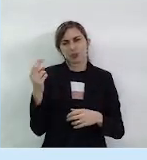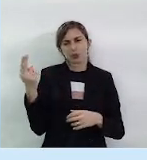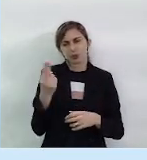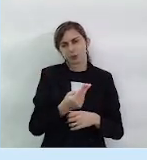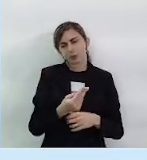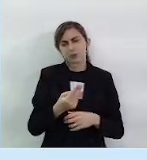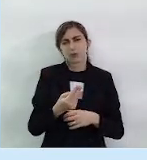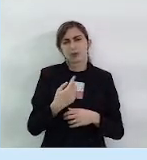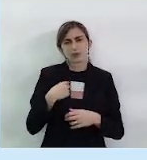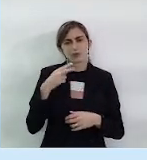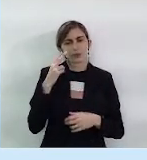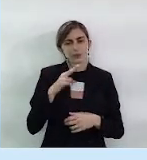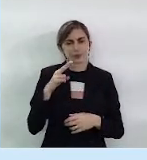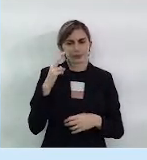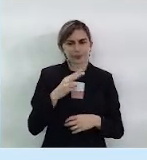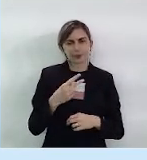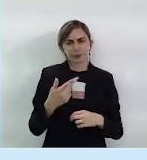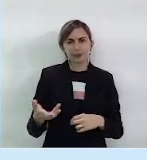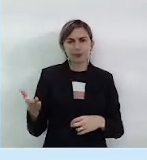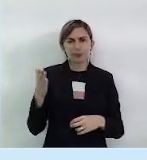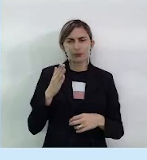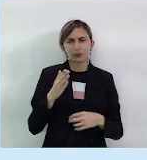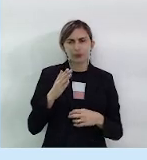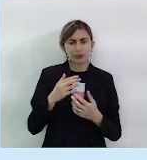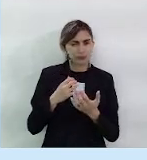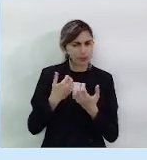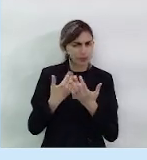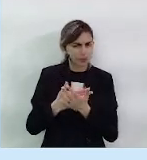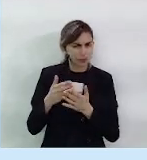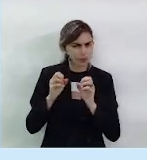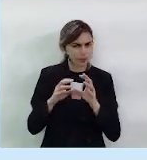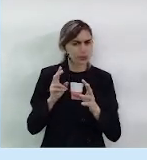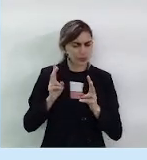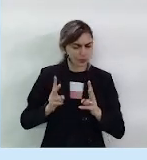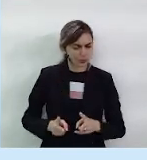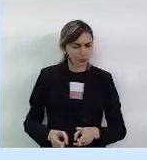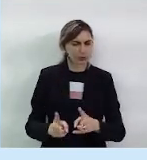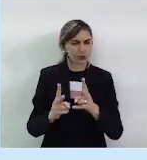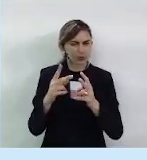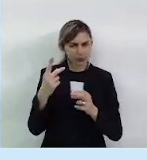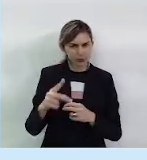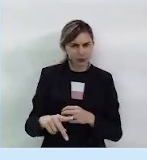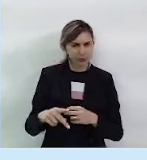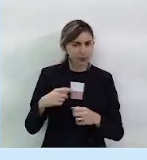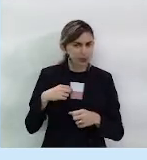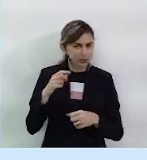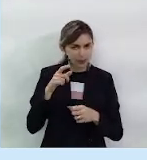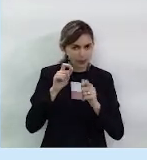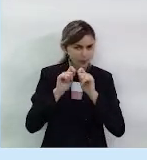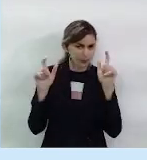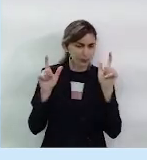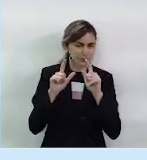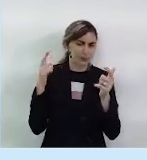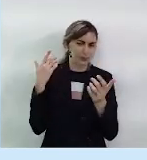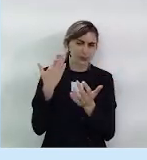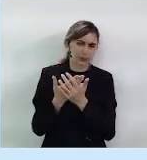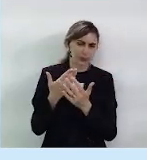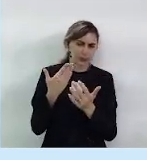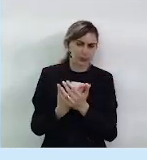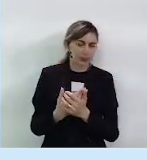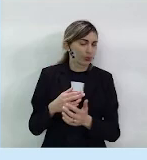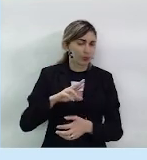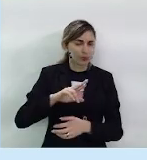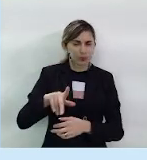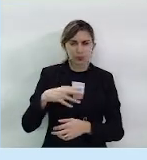verbal. Lembrando que essa é uma aula introdutória e ainda vai ter a continuidade dela. Então se liguem, estudem e